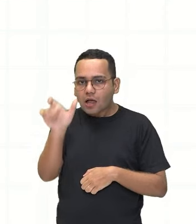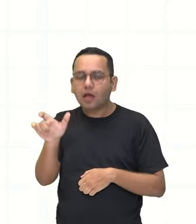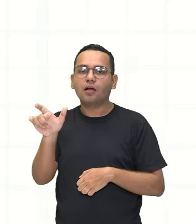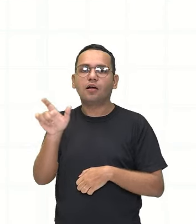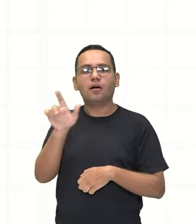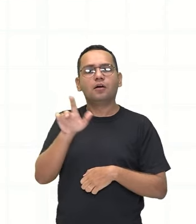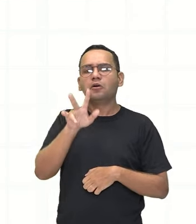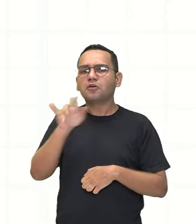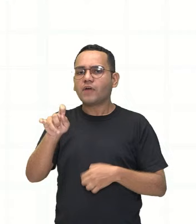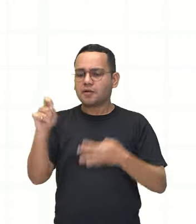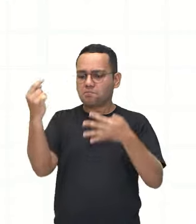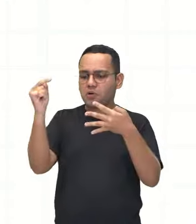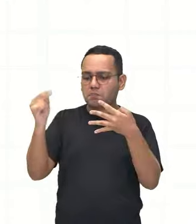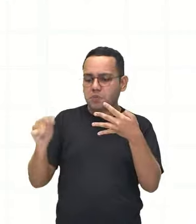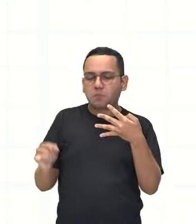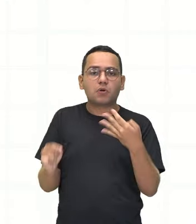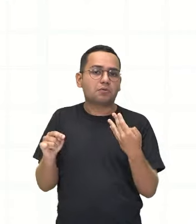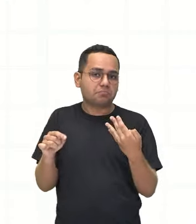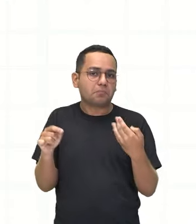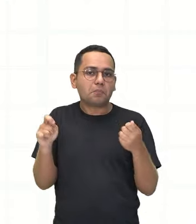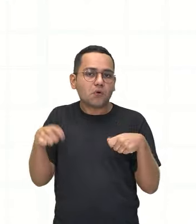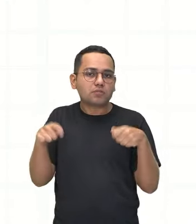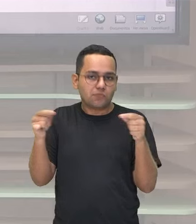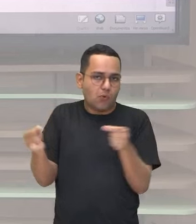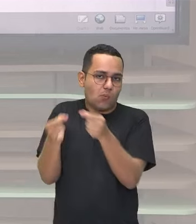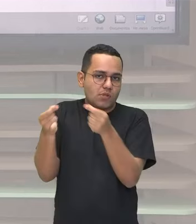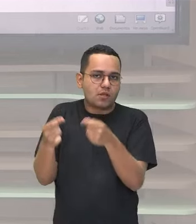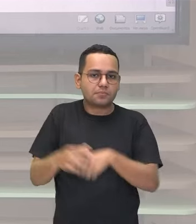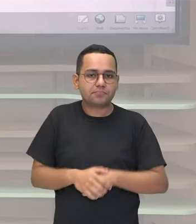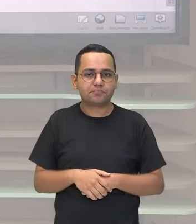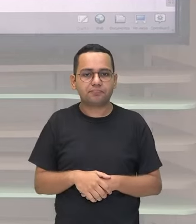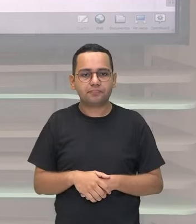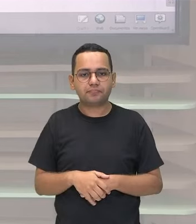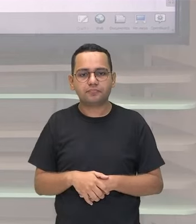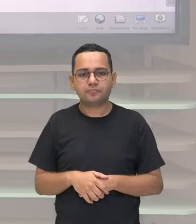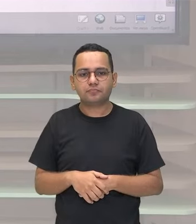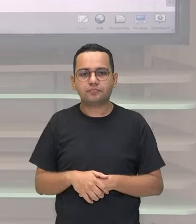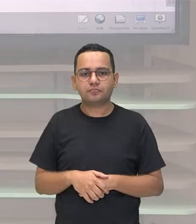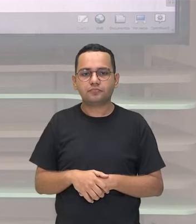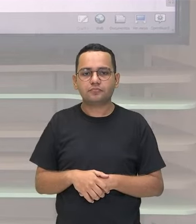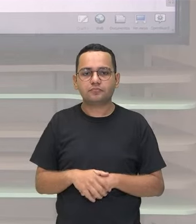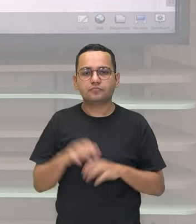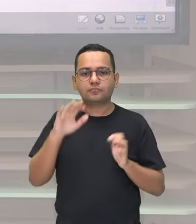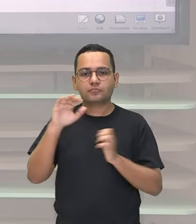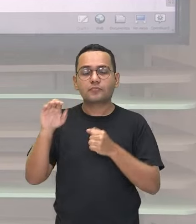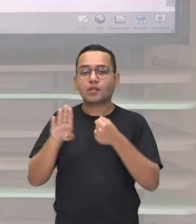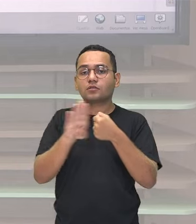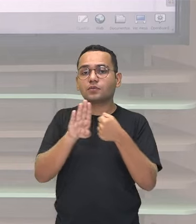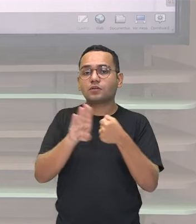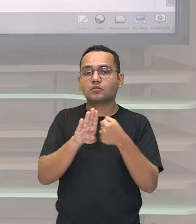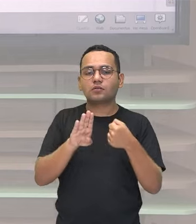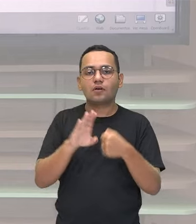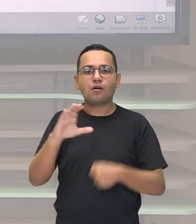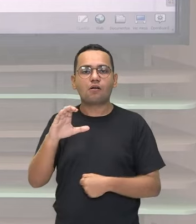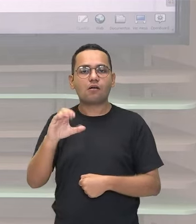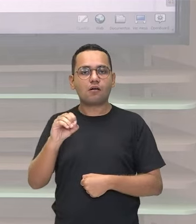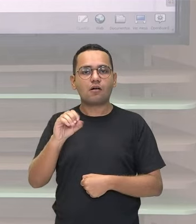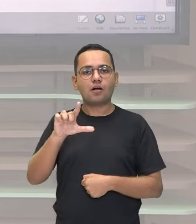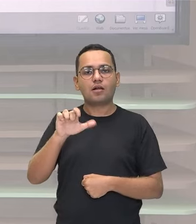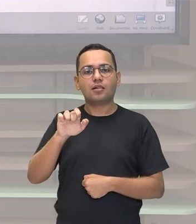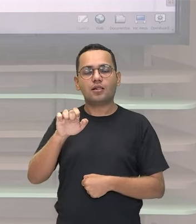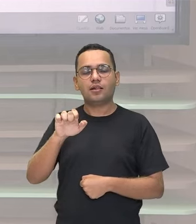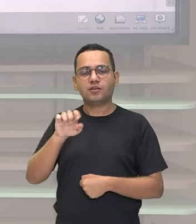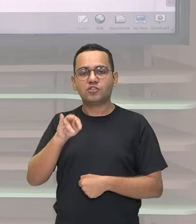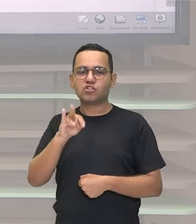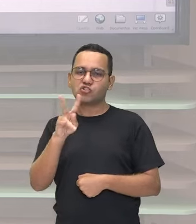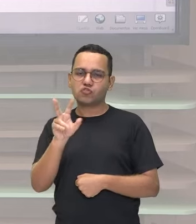tá? Nós podemos ter também os substantivos coletivos, que são aqueles que eles fazem